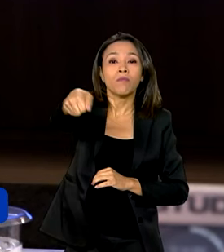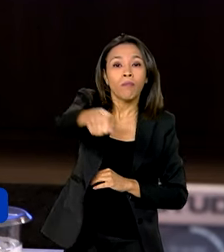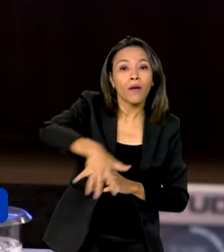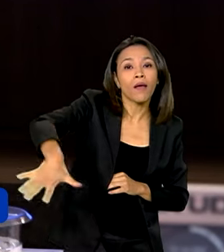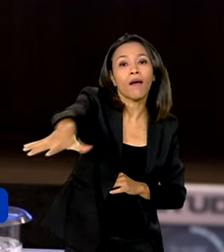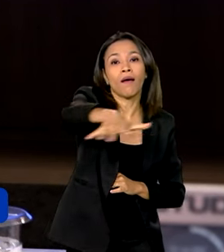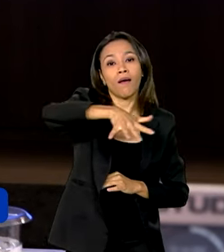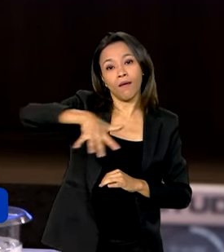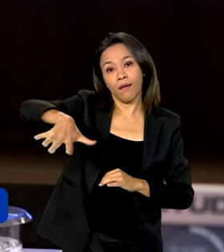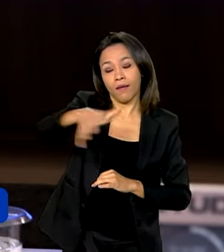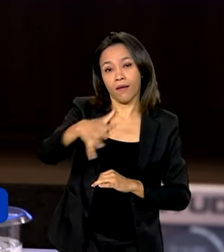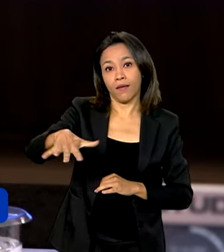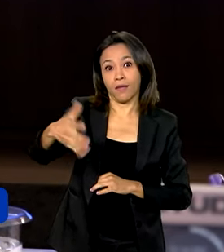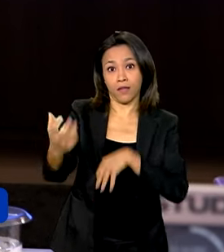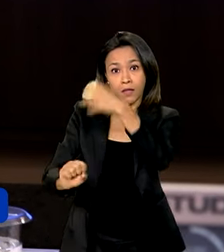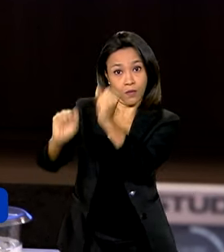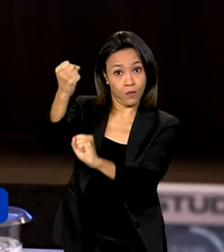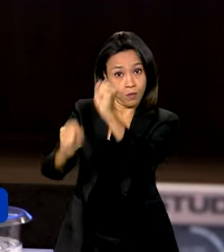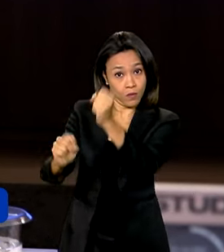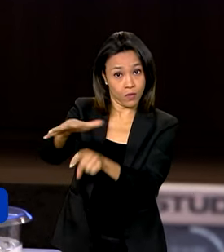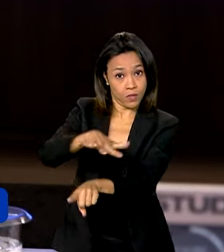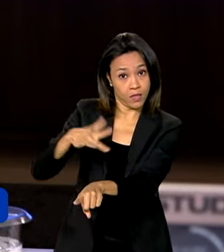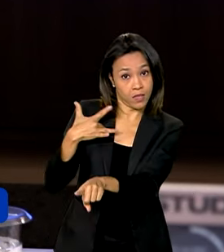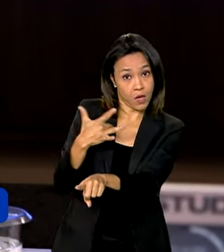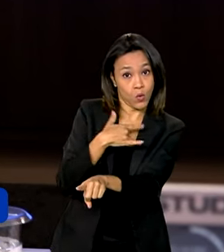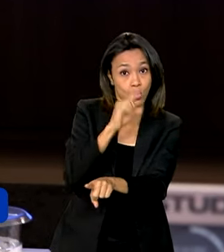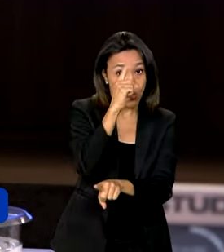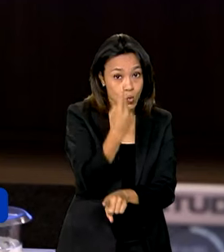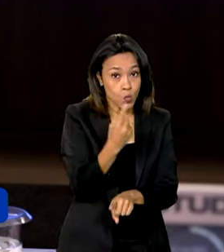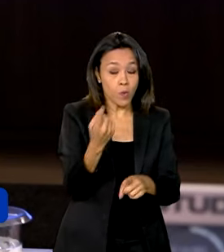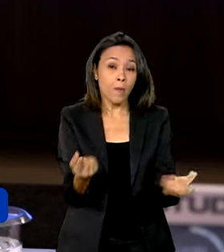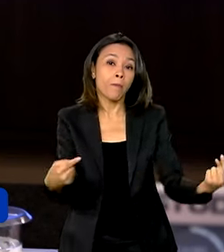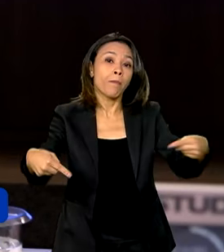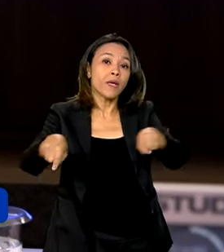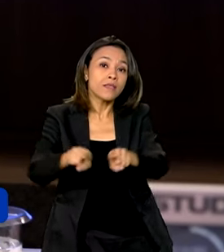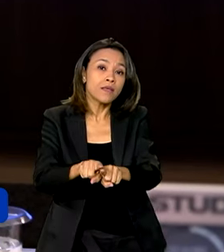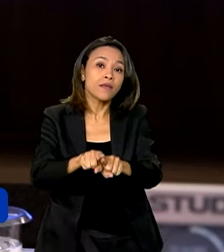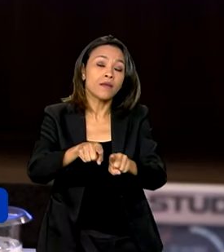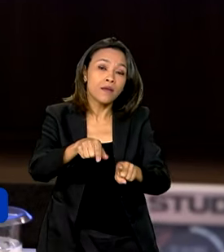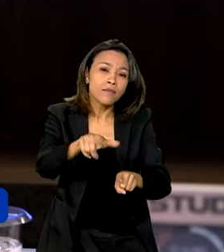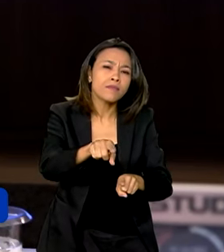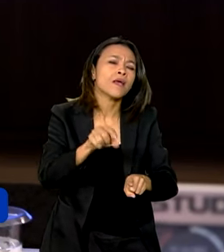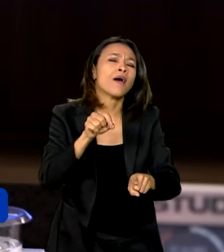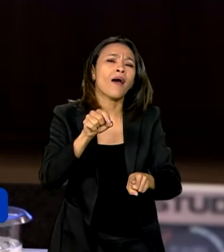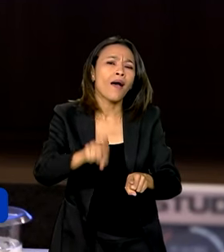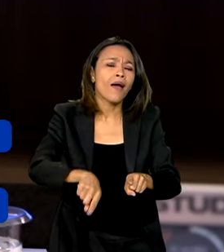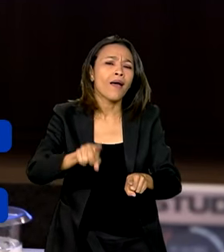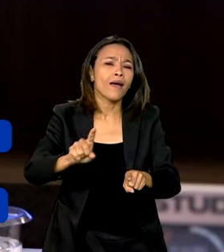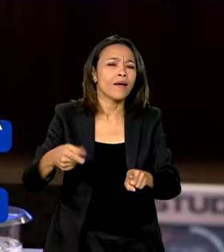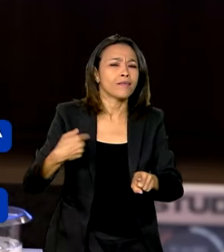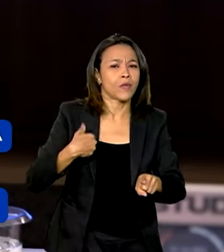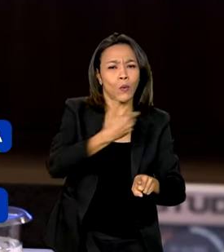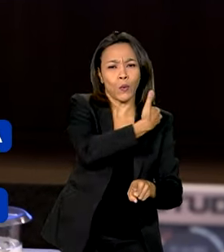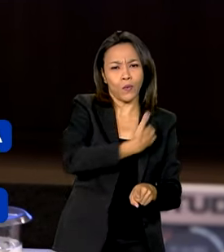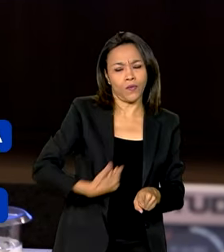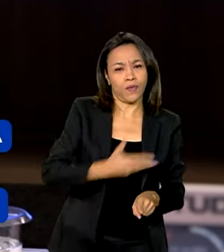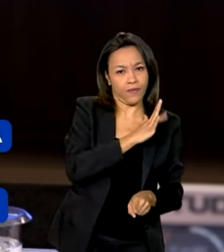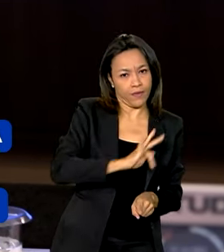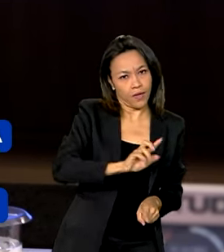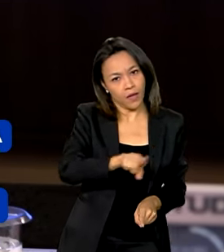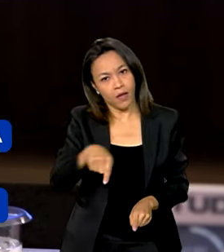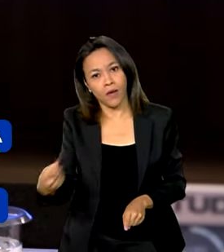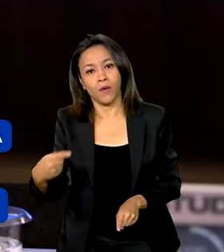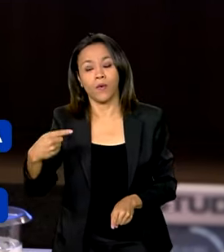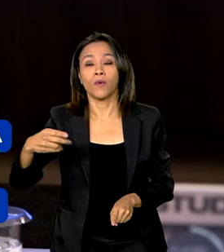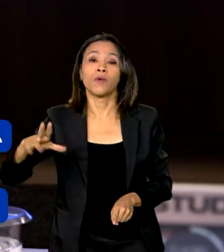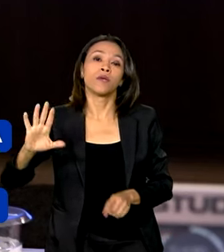industrial da Saúde um edital para parcerias do desenvolvimento produtivo são parcerias público-privadas em que